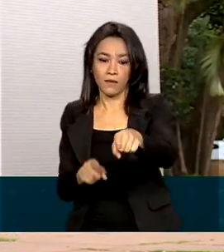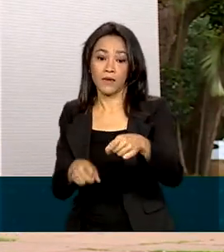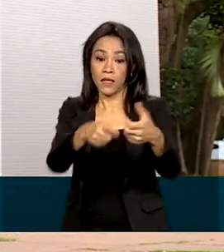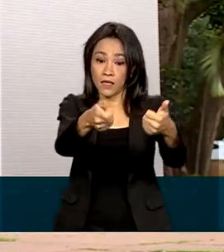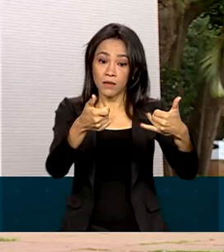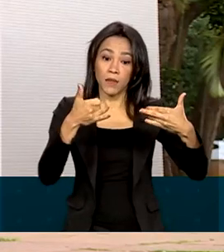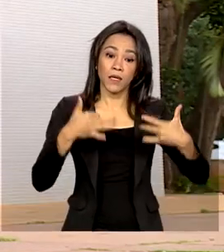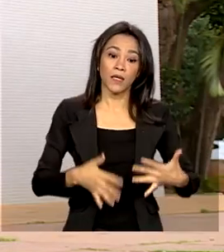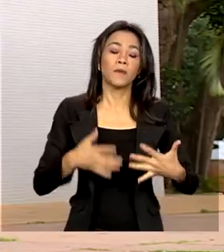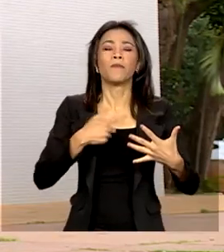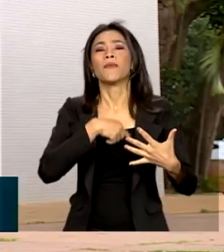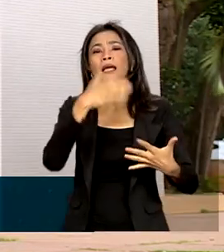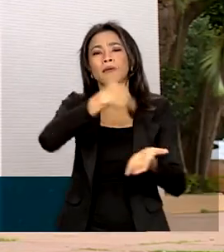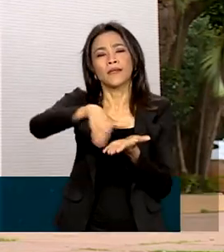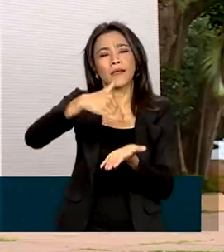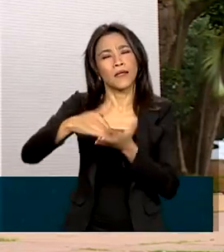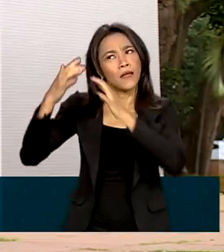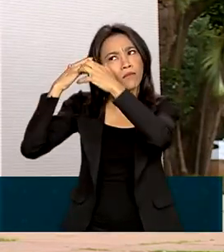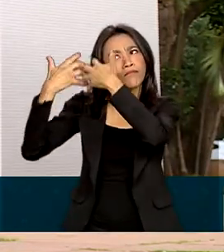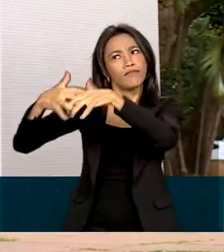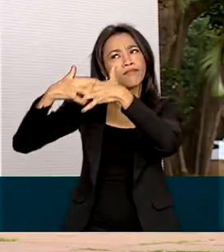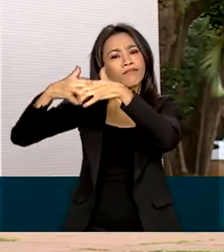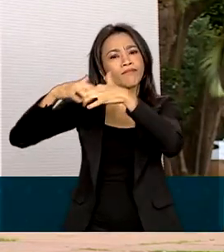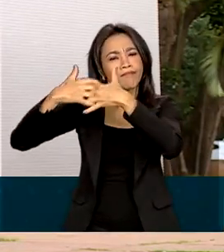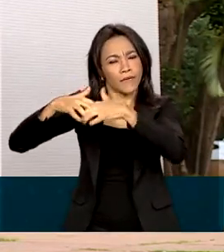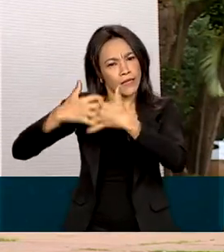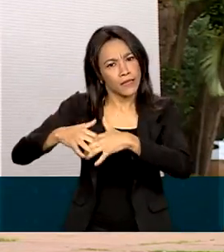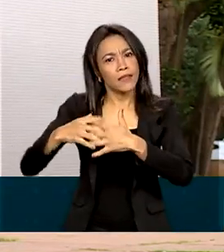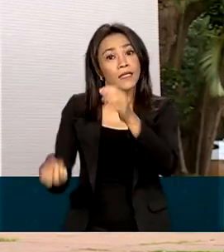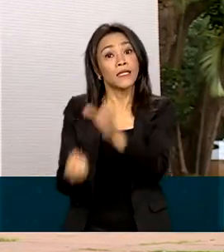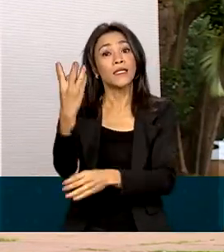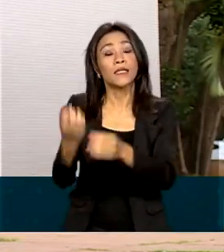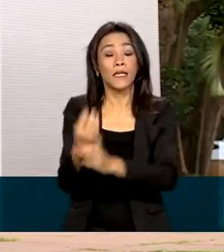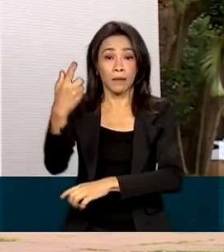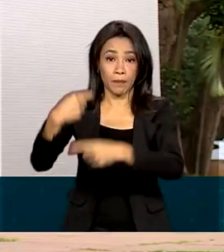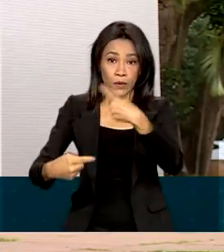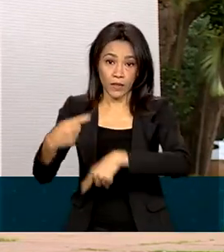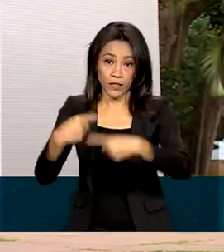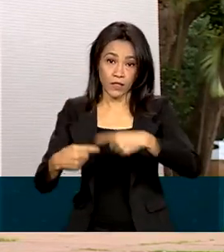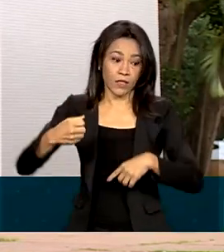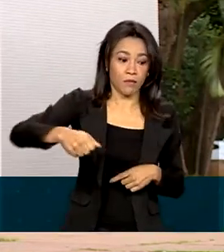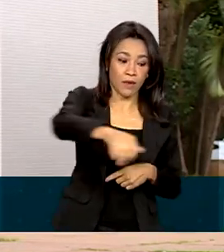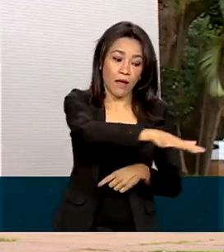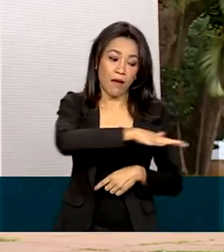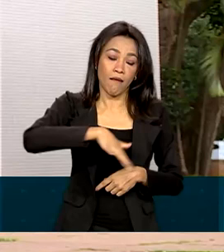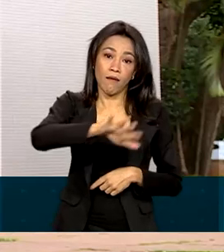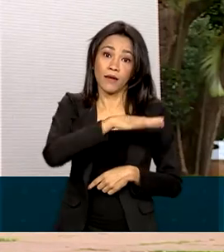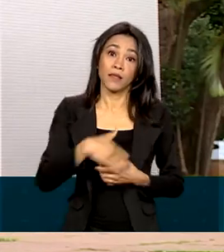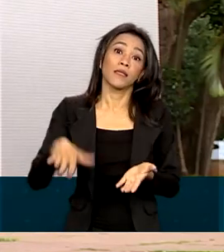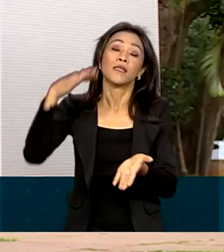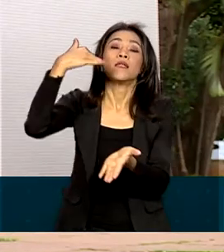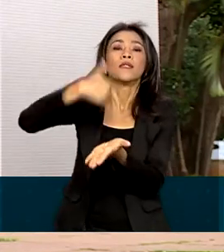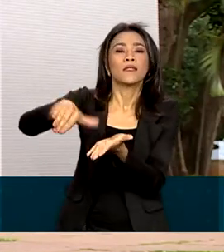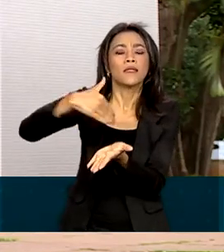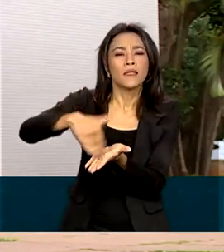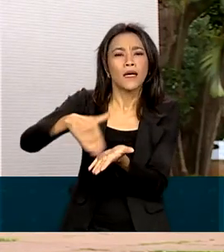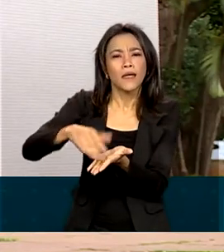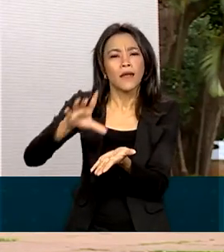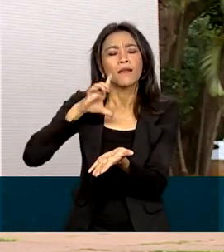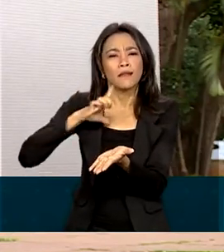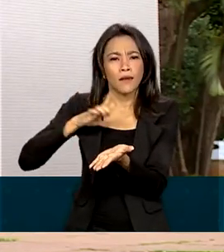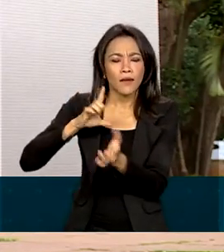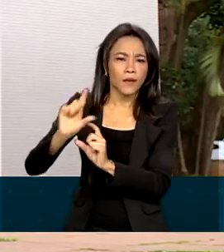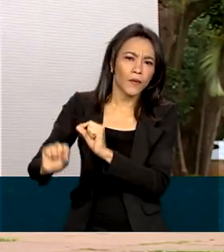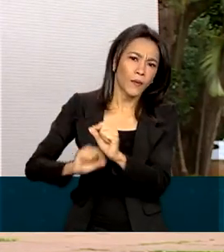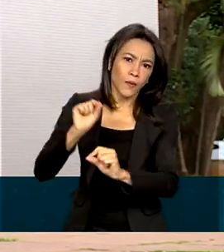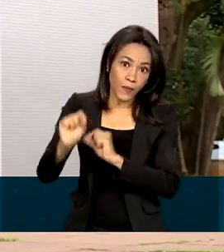análises econômicas e formula políticas para o setor. Entre as medidas que passaram pela Secretaria nos últimos anos, está a